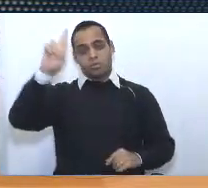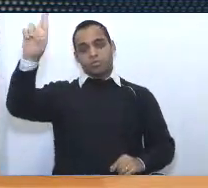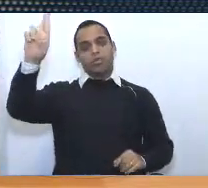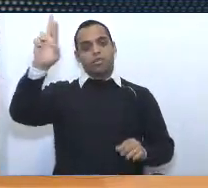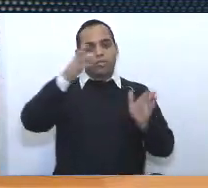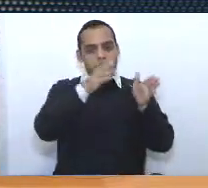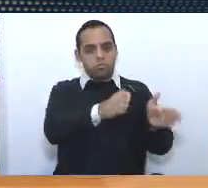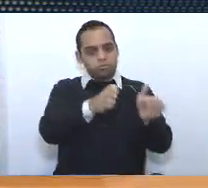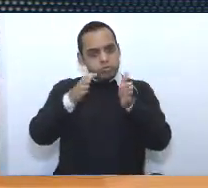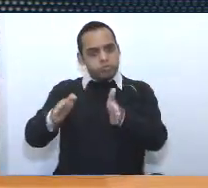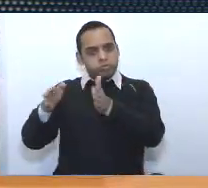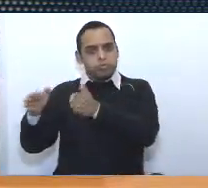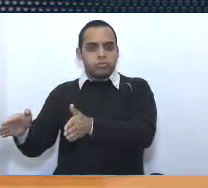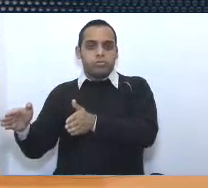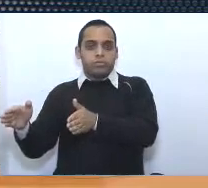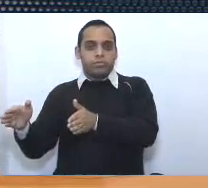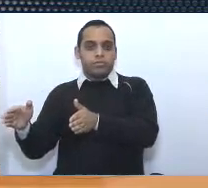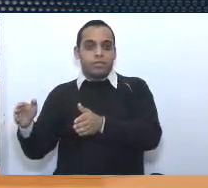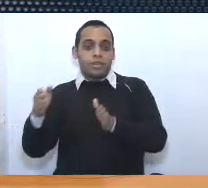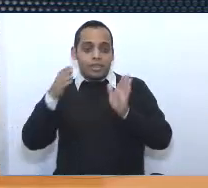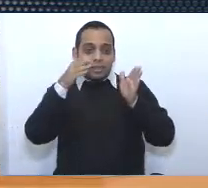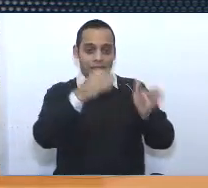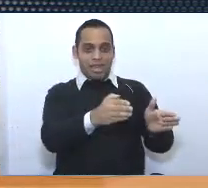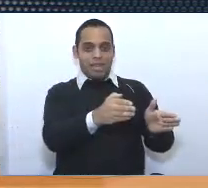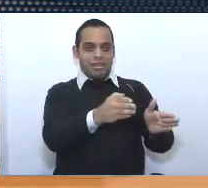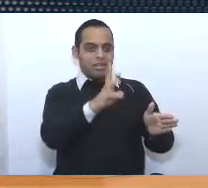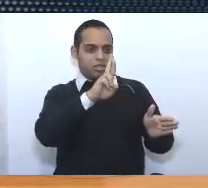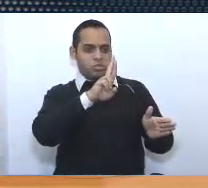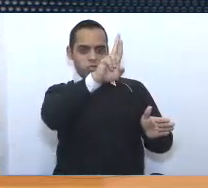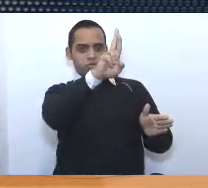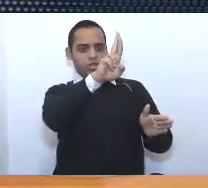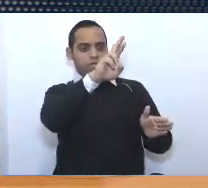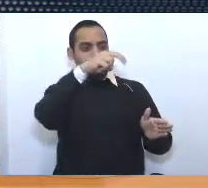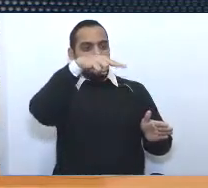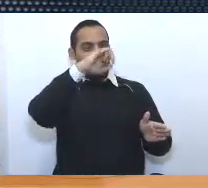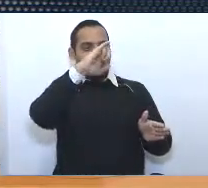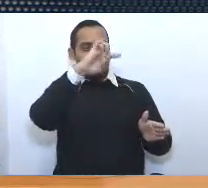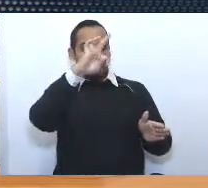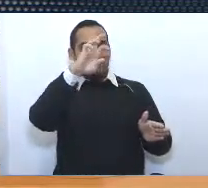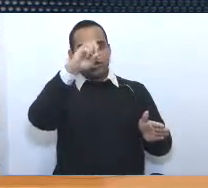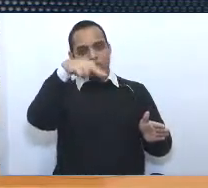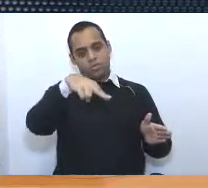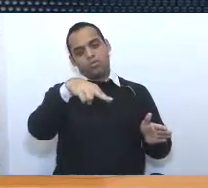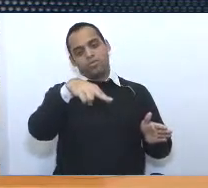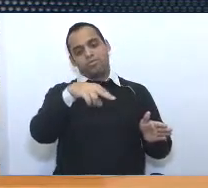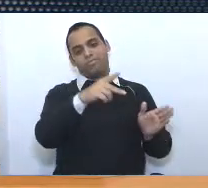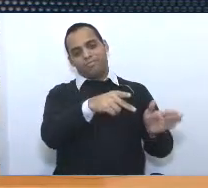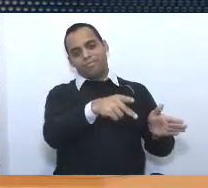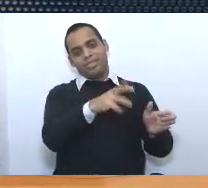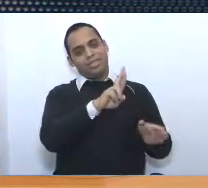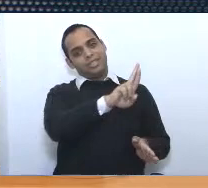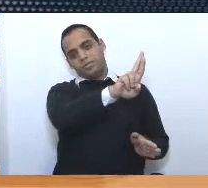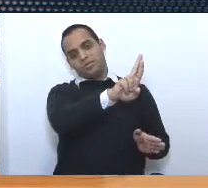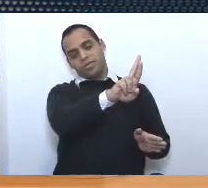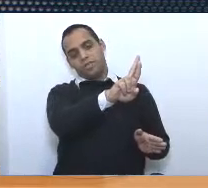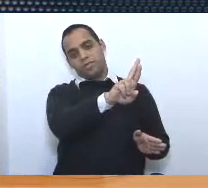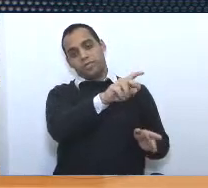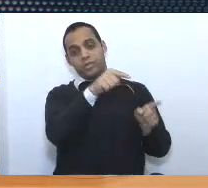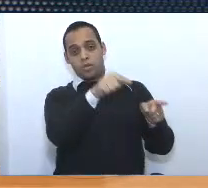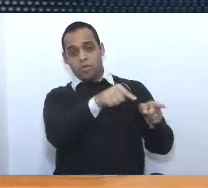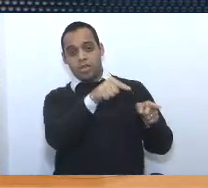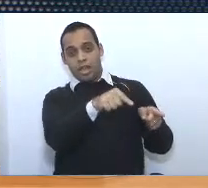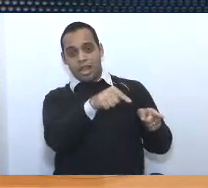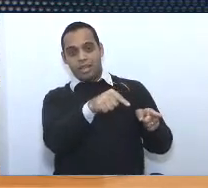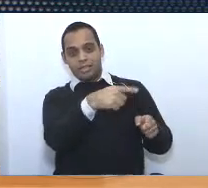esta área que o vereador me perguntou é da responsabilidade do Dr. Milton. E ontem ele me falou que esta semana